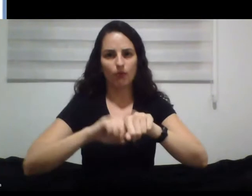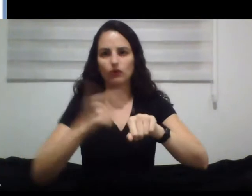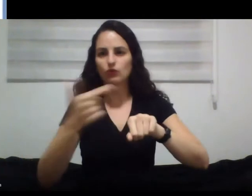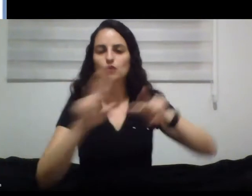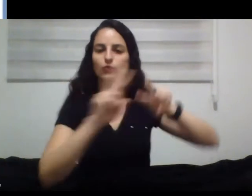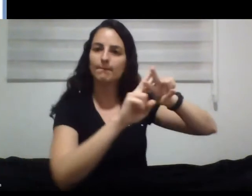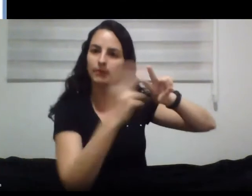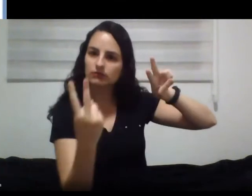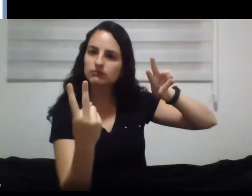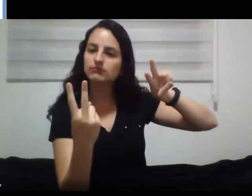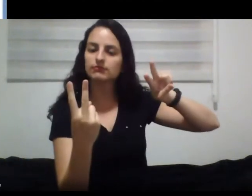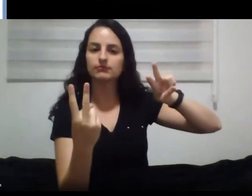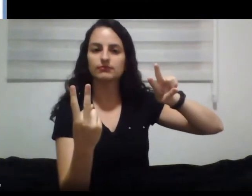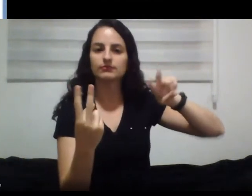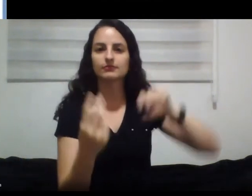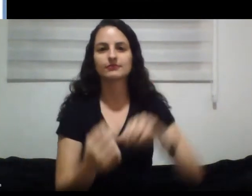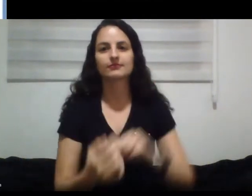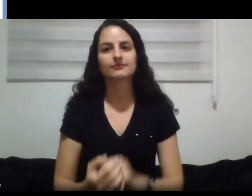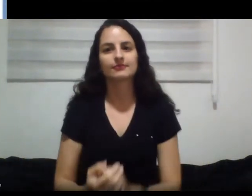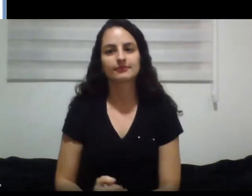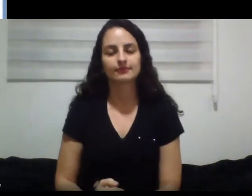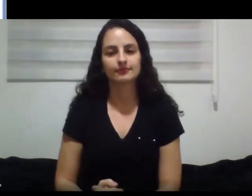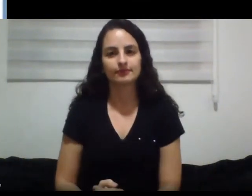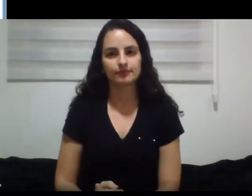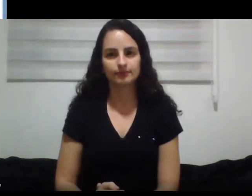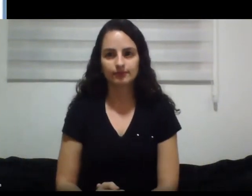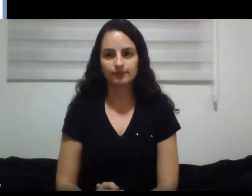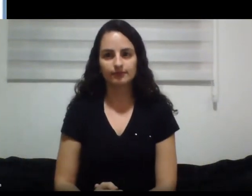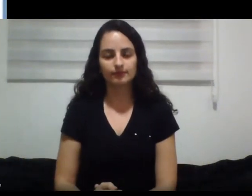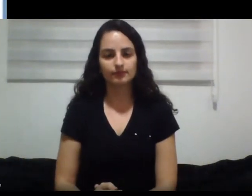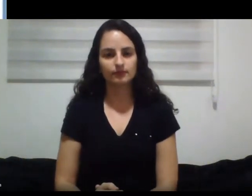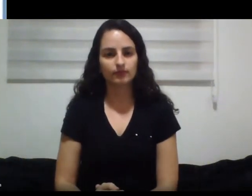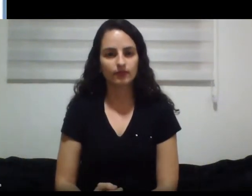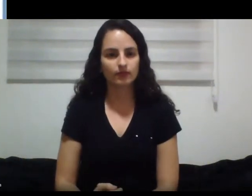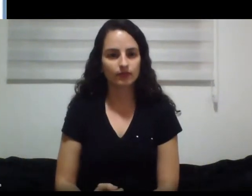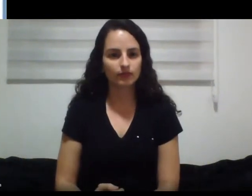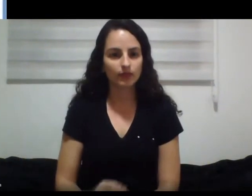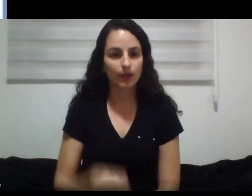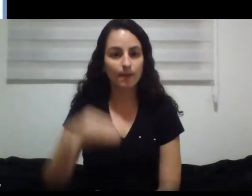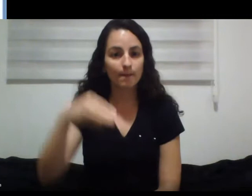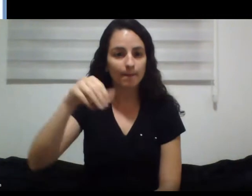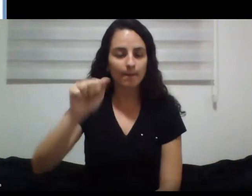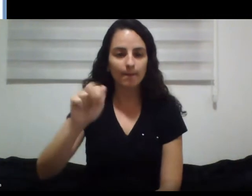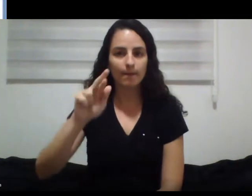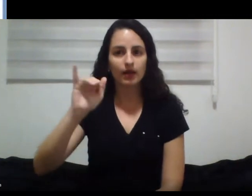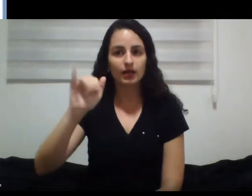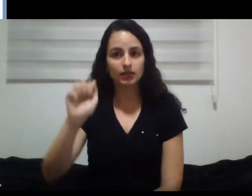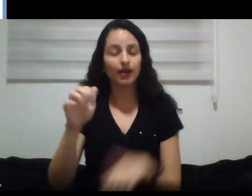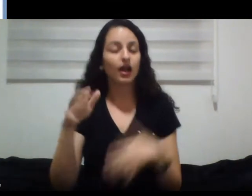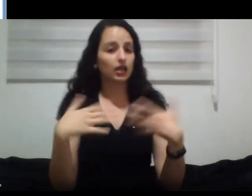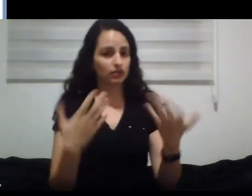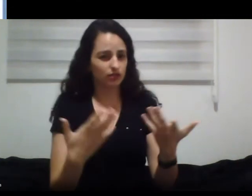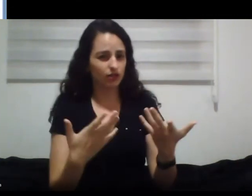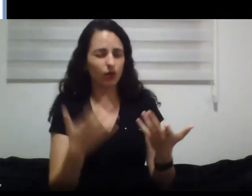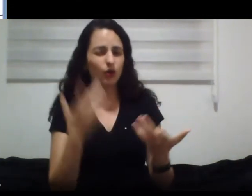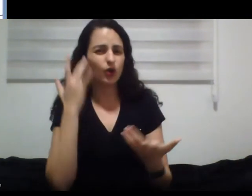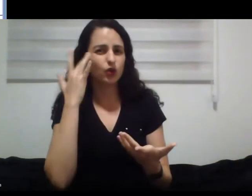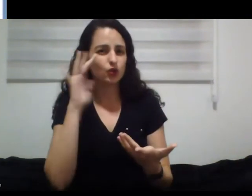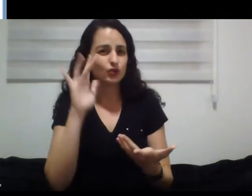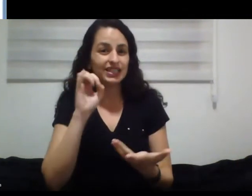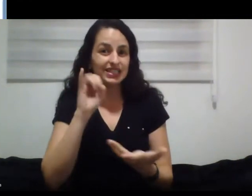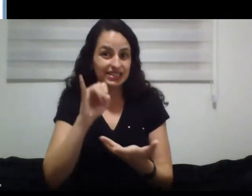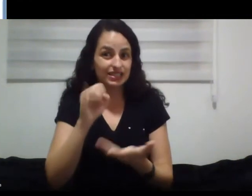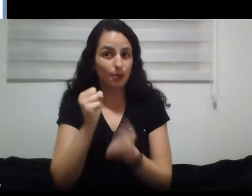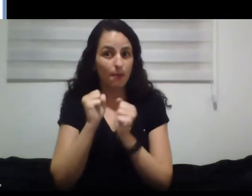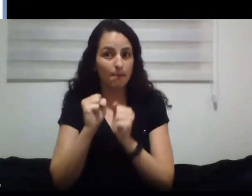apoio de pessoas para ajudar, professor, porque eu acho que é muito mesmo um tempo, viu, Jorge? Eu acho que aí já responde a sua